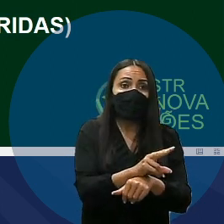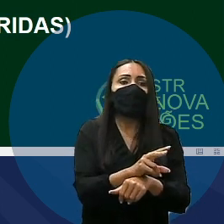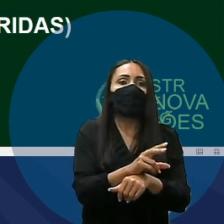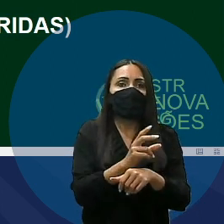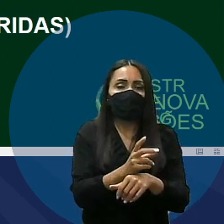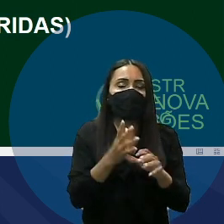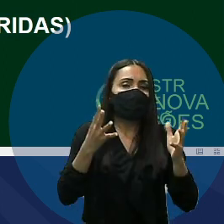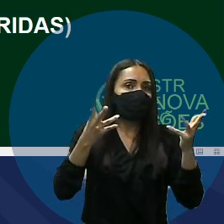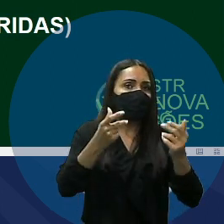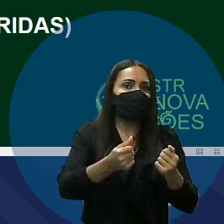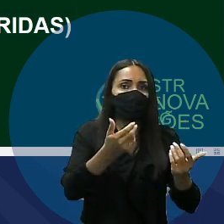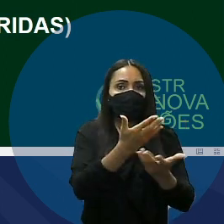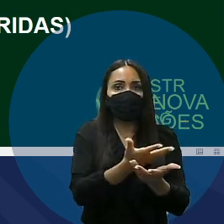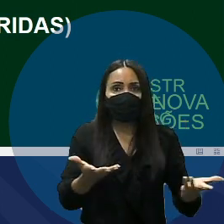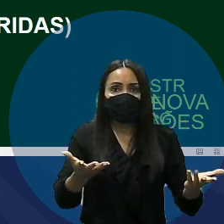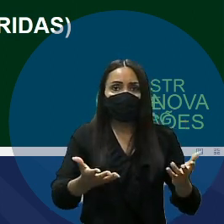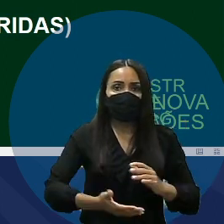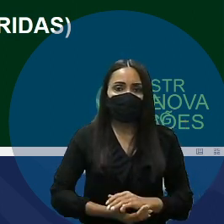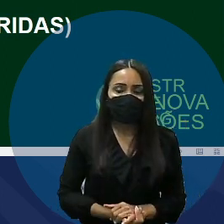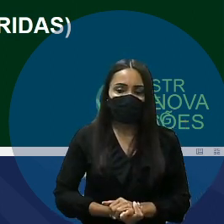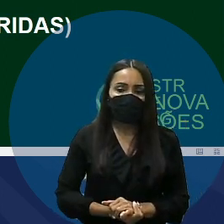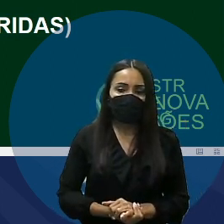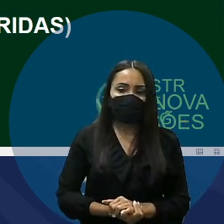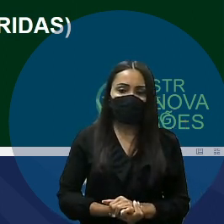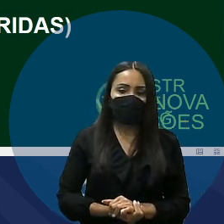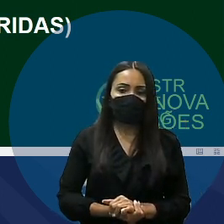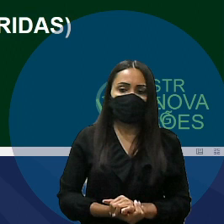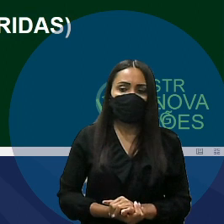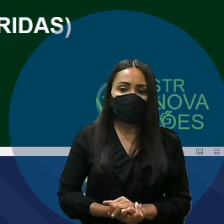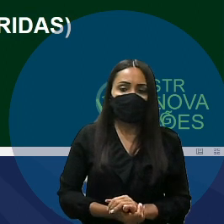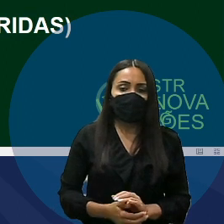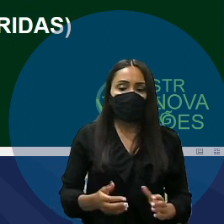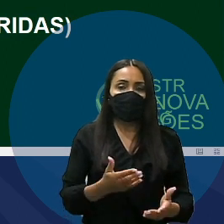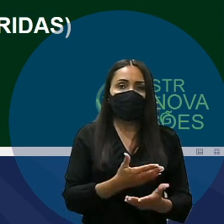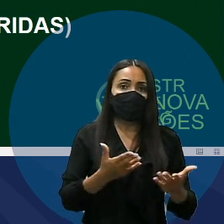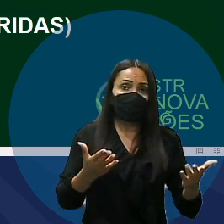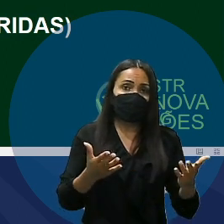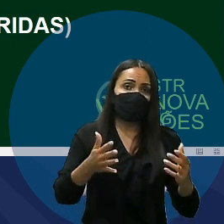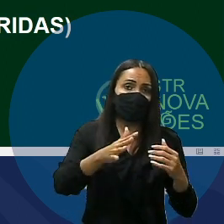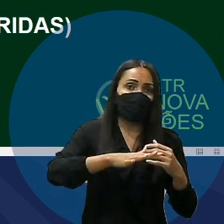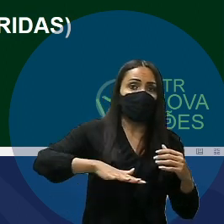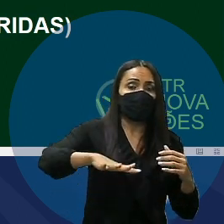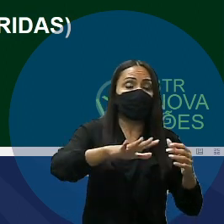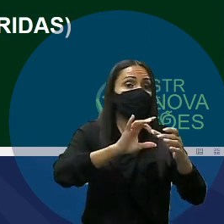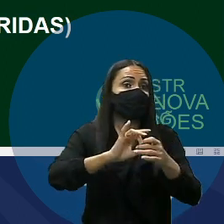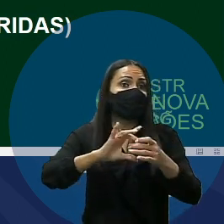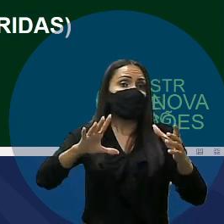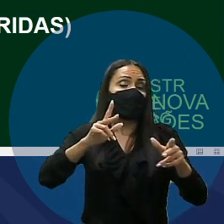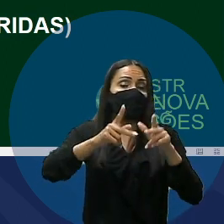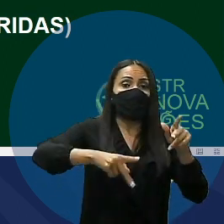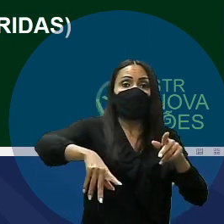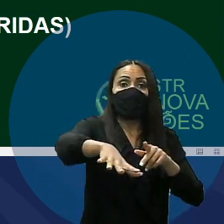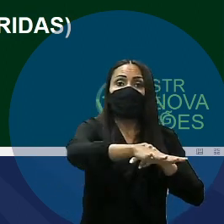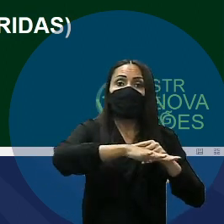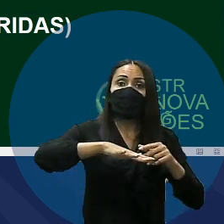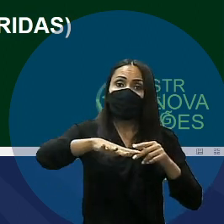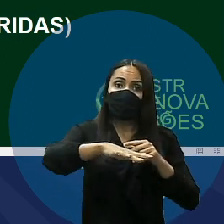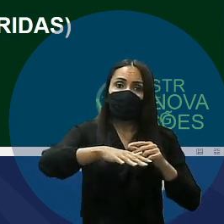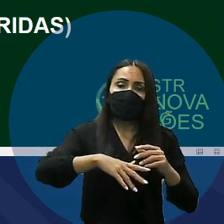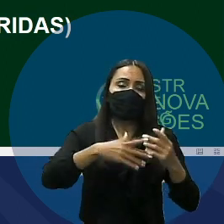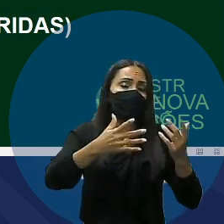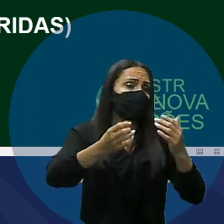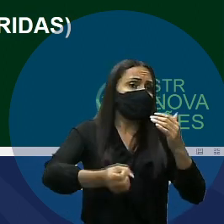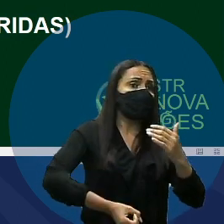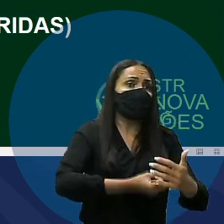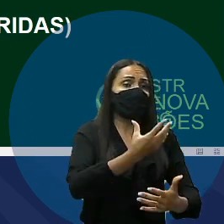justo e correto que cada uma dessas atividades seja aberta ao público. Uma delas é o clube de leitura. Ele surgiu